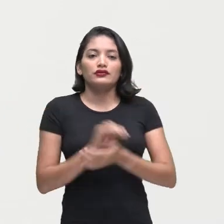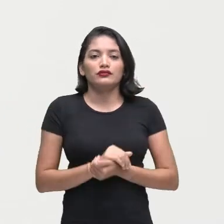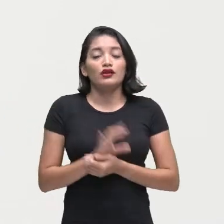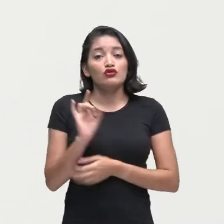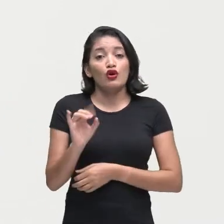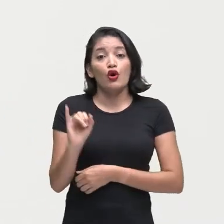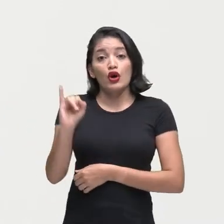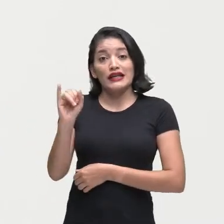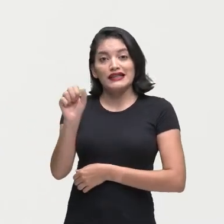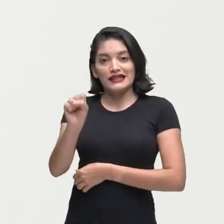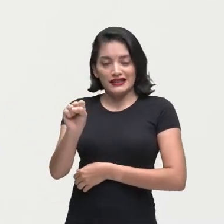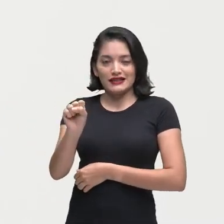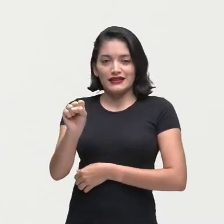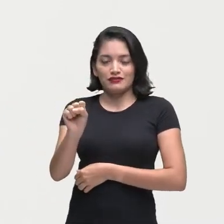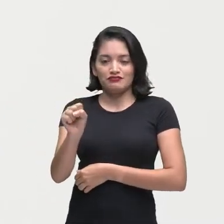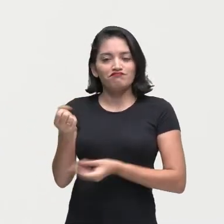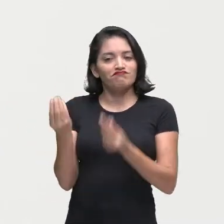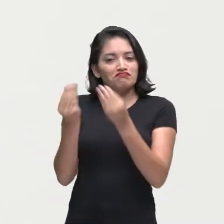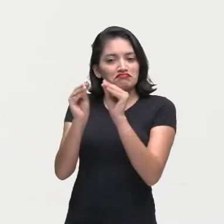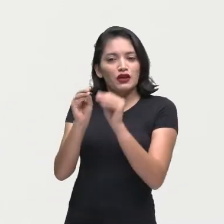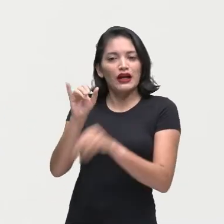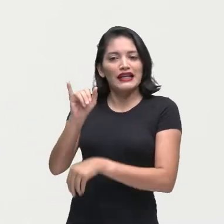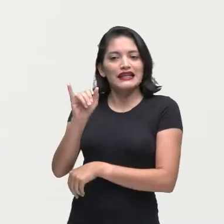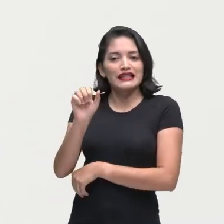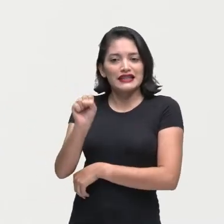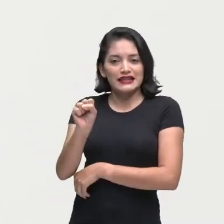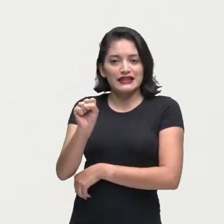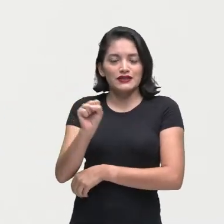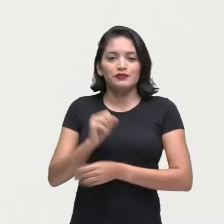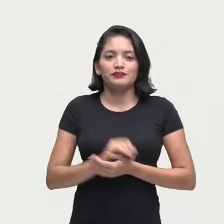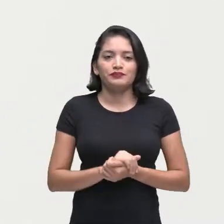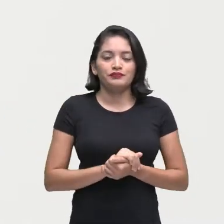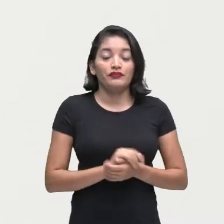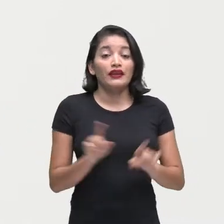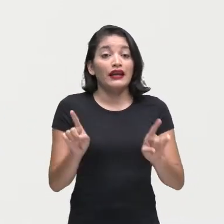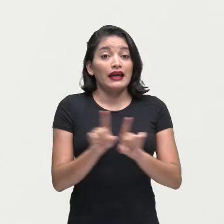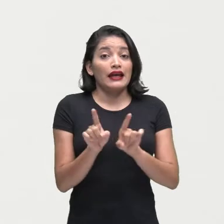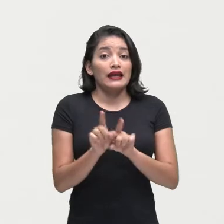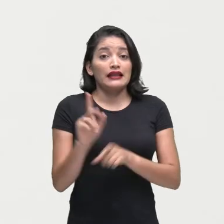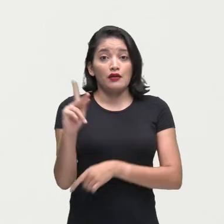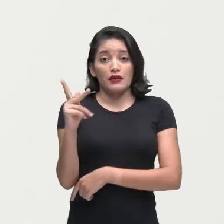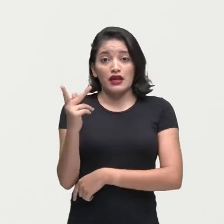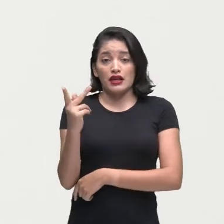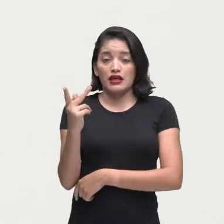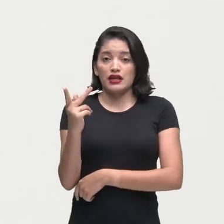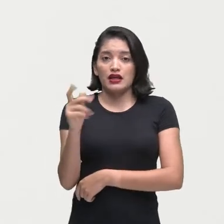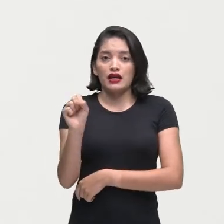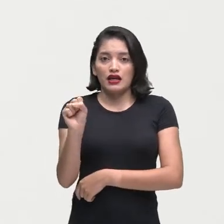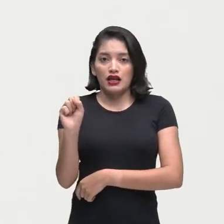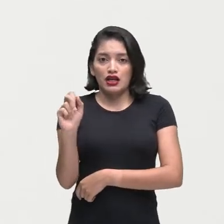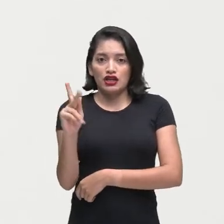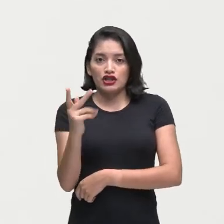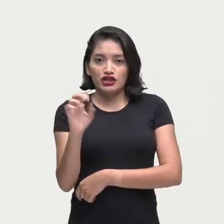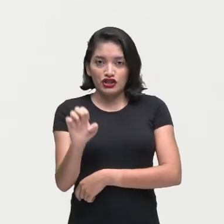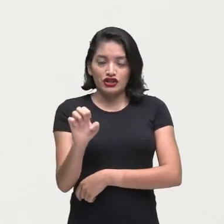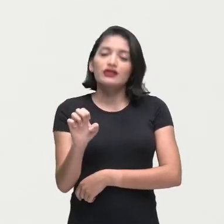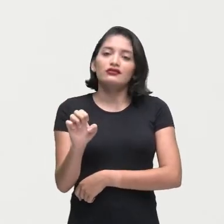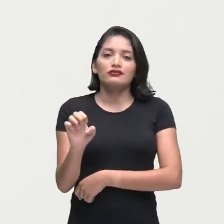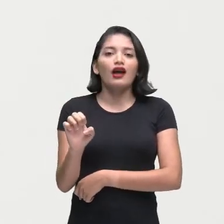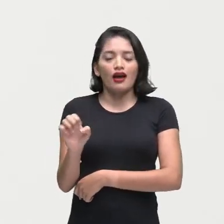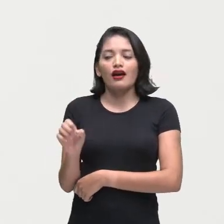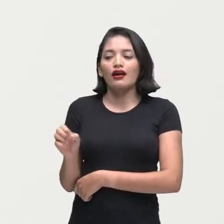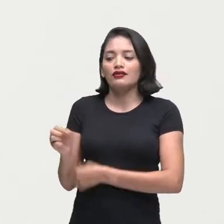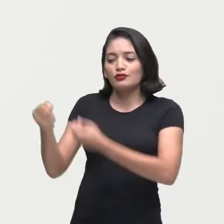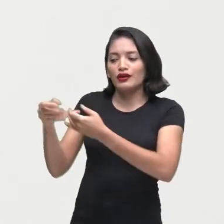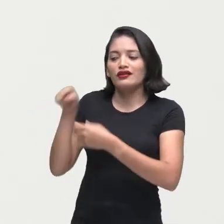para o reir ES se também tava referindo a ela certo então novamente eu vou utilizar